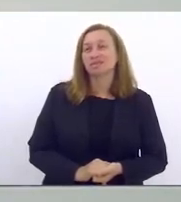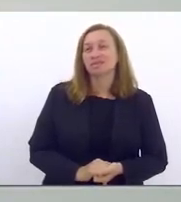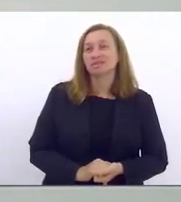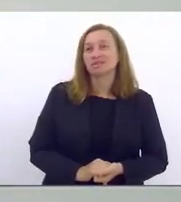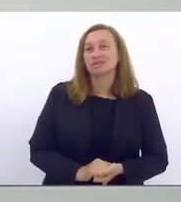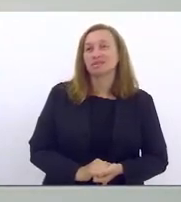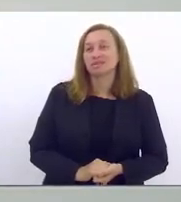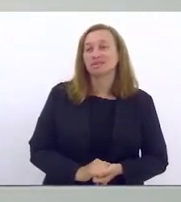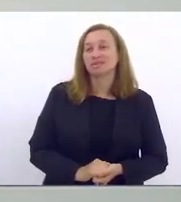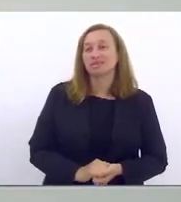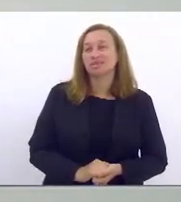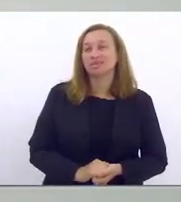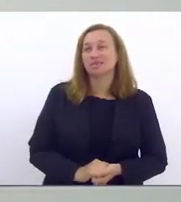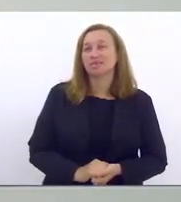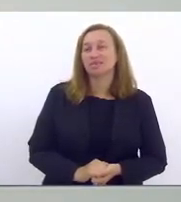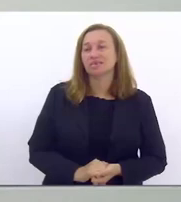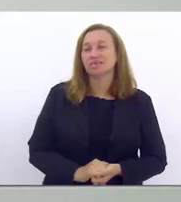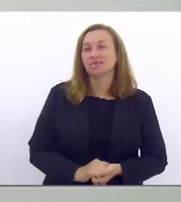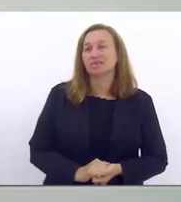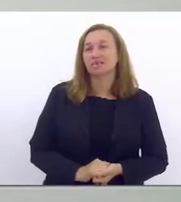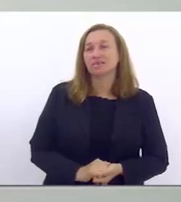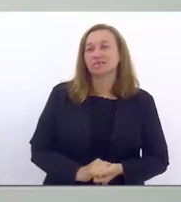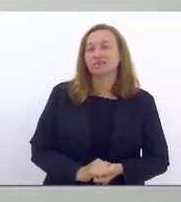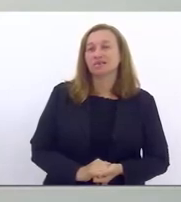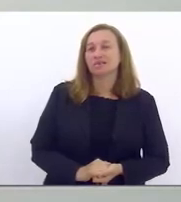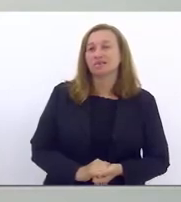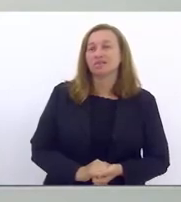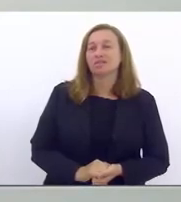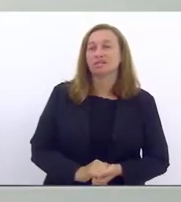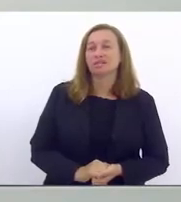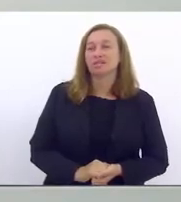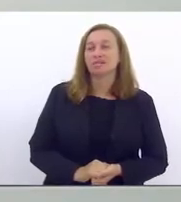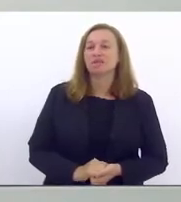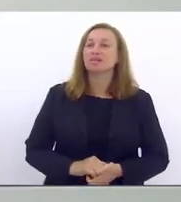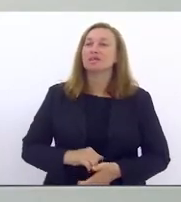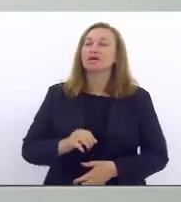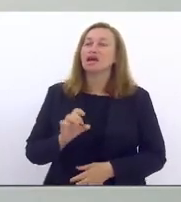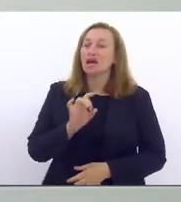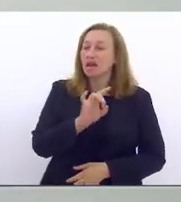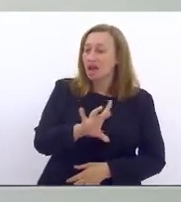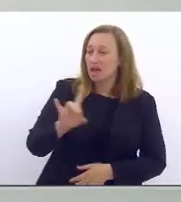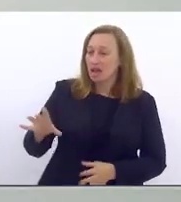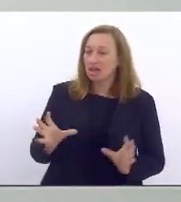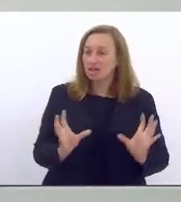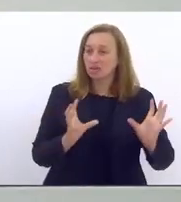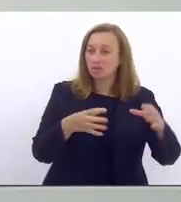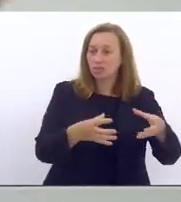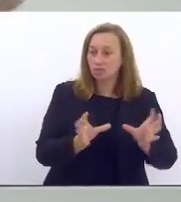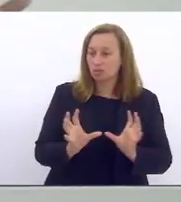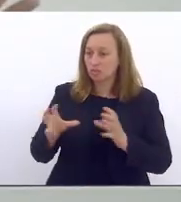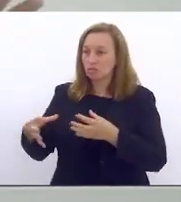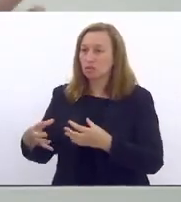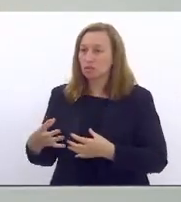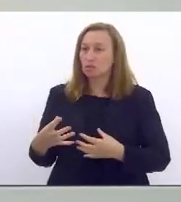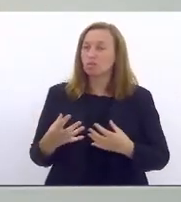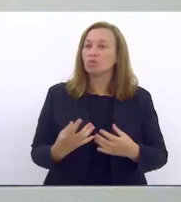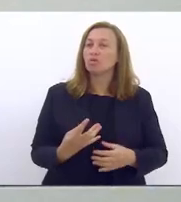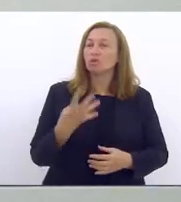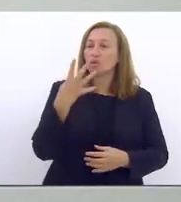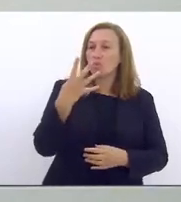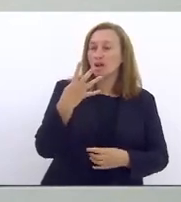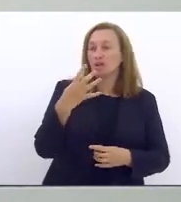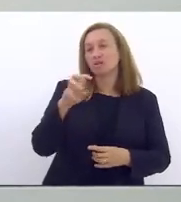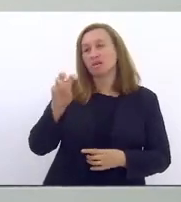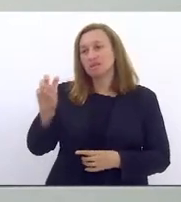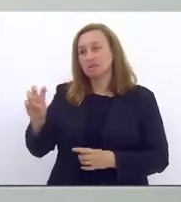Funcionamos como através de ciclos, estamos no 9º ciclo, cada ciclo tem de 4 a 5 meses. O que